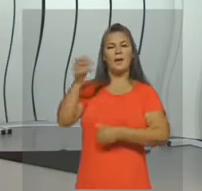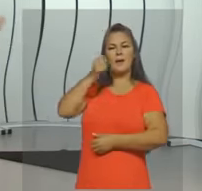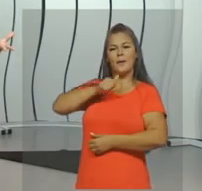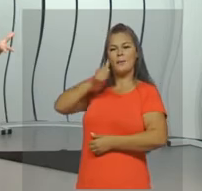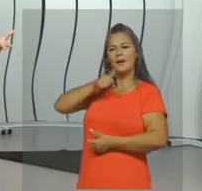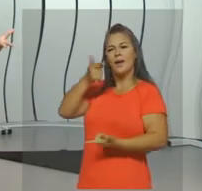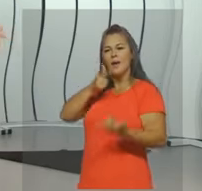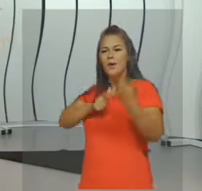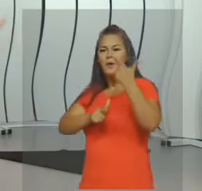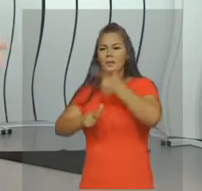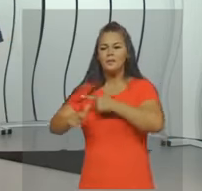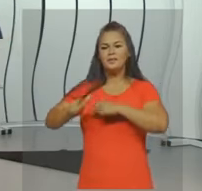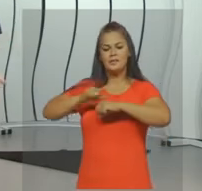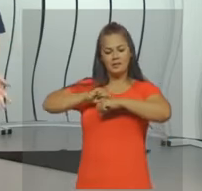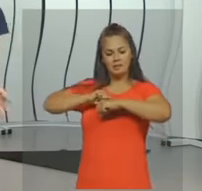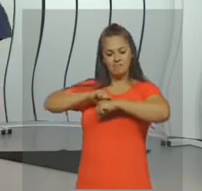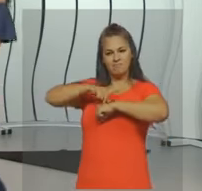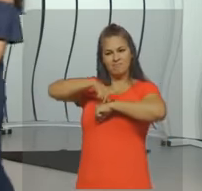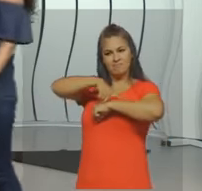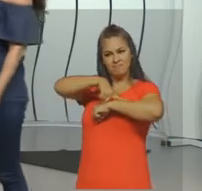com bastante